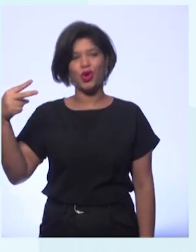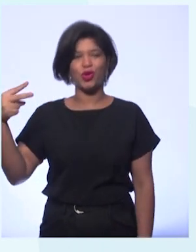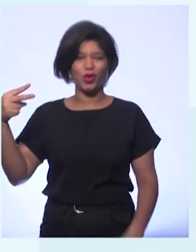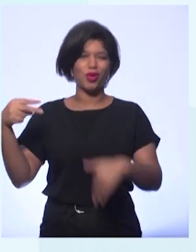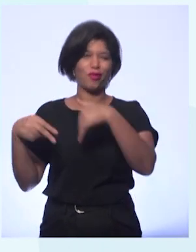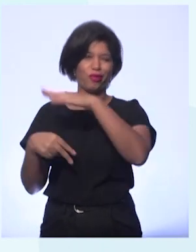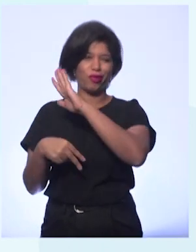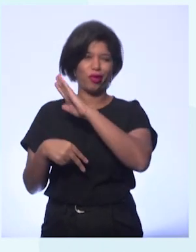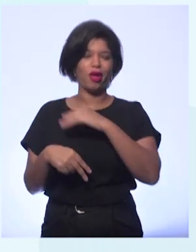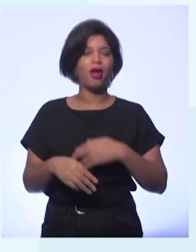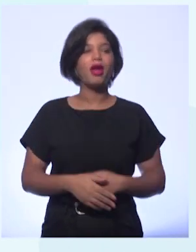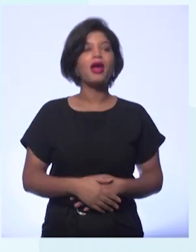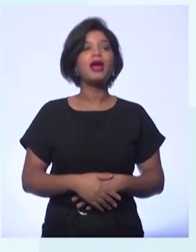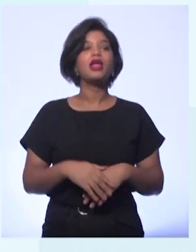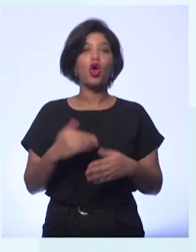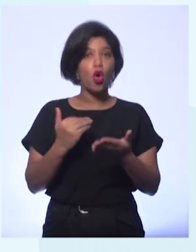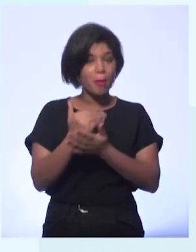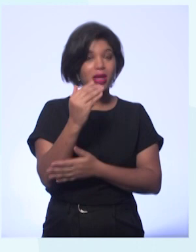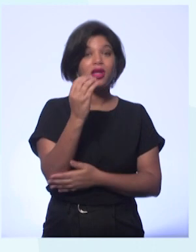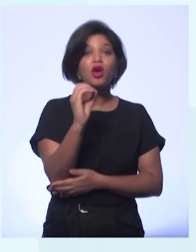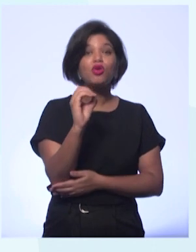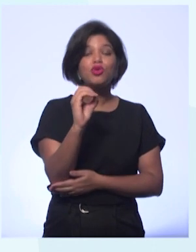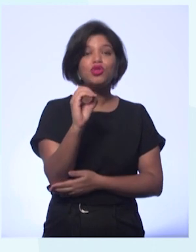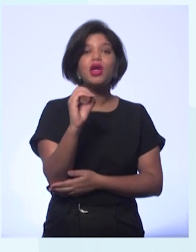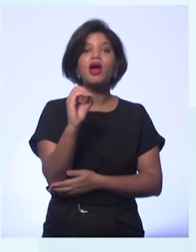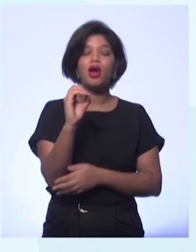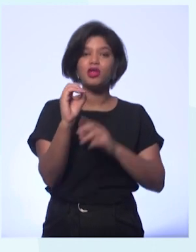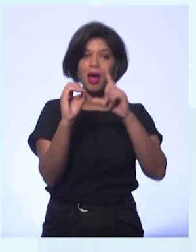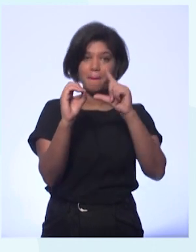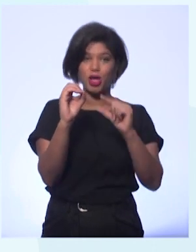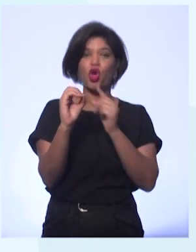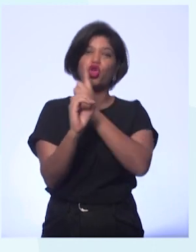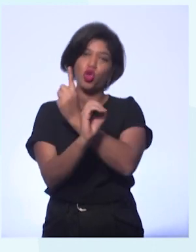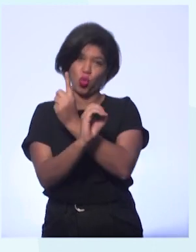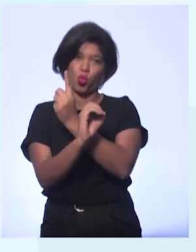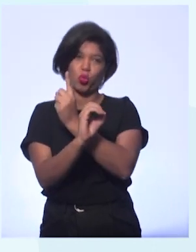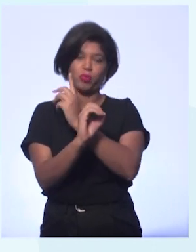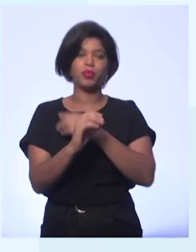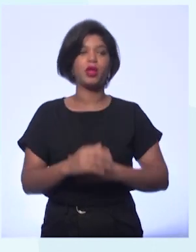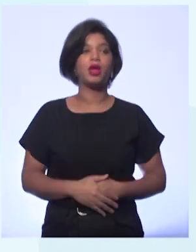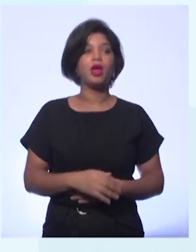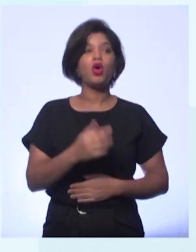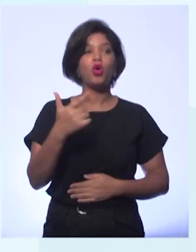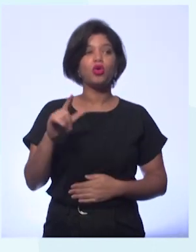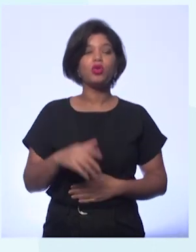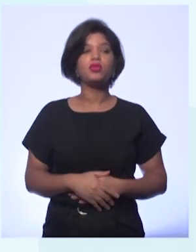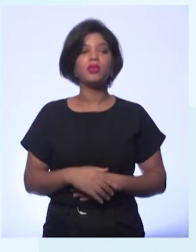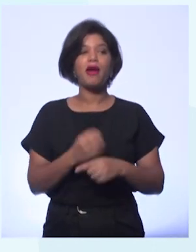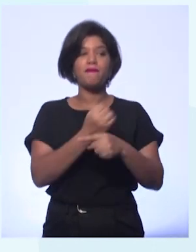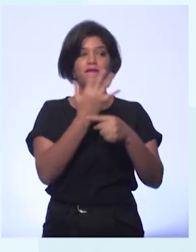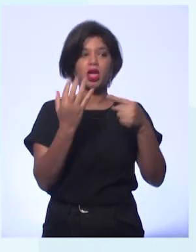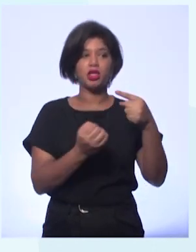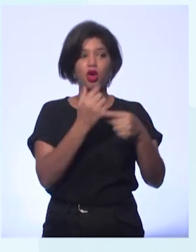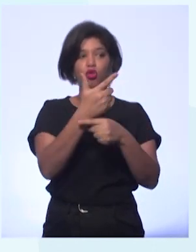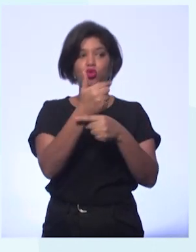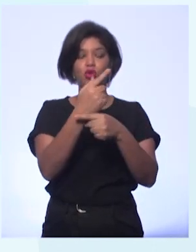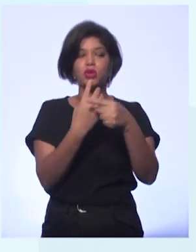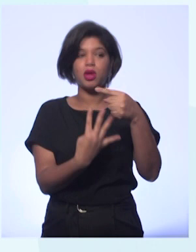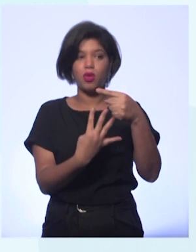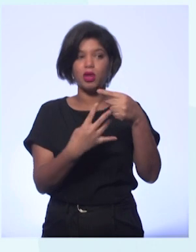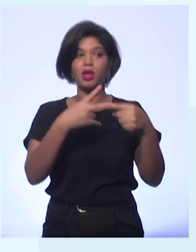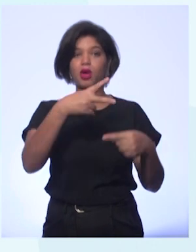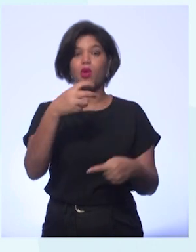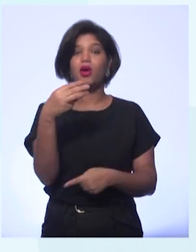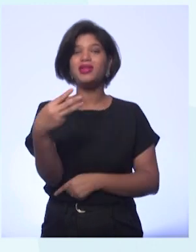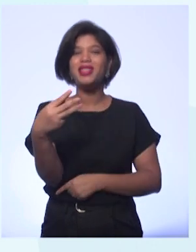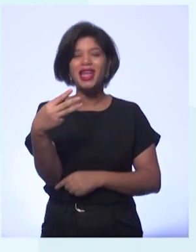0,2222 e como começa no zero, é menor que um inteiro. E na nossa fração aparente, 12 quartos, se eu dividir 12 por 4, dá